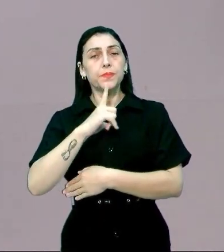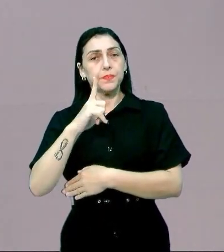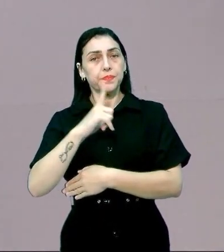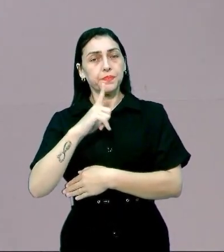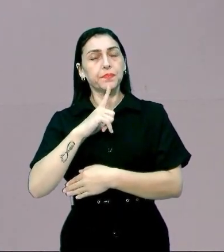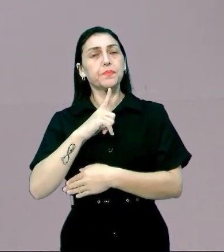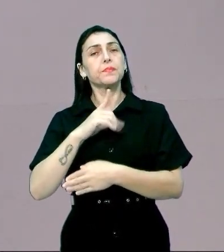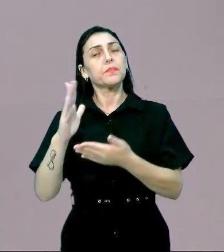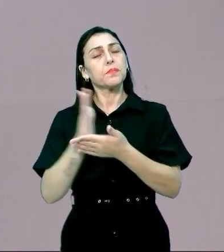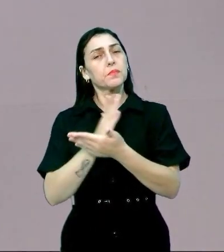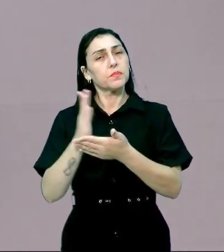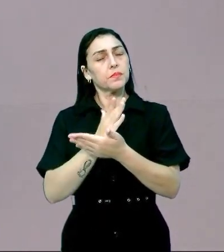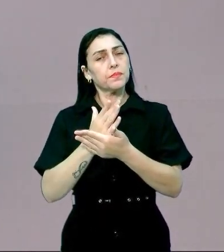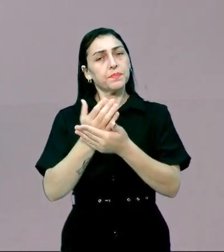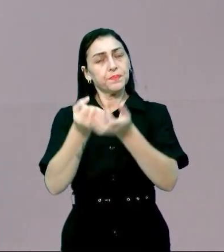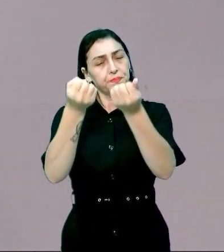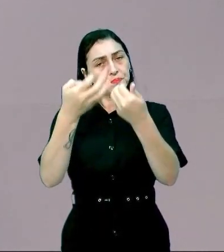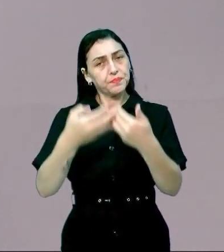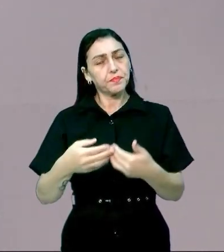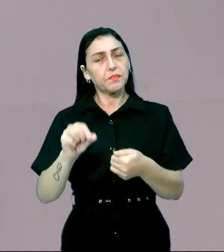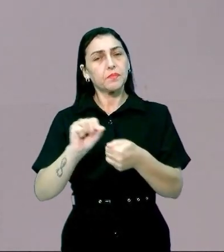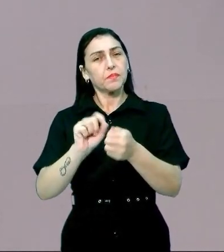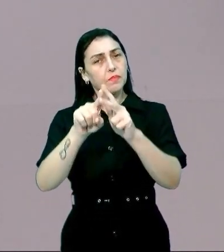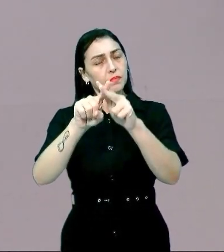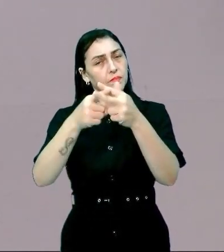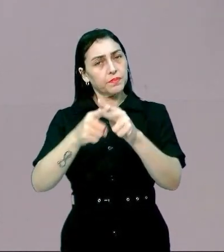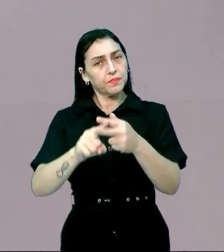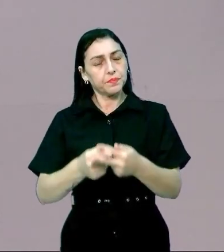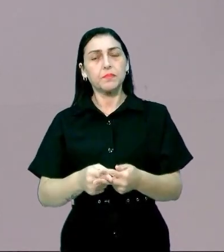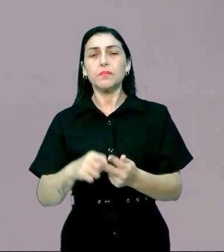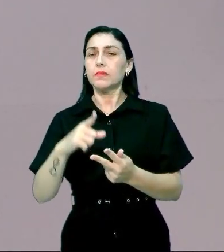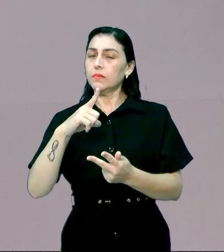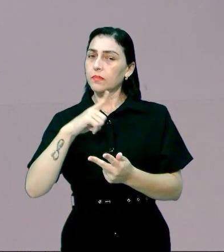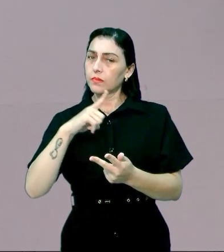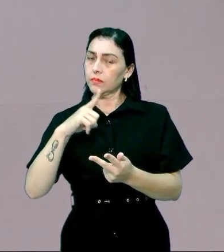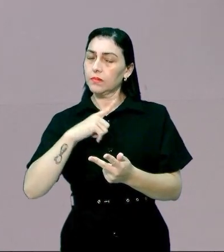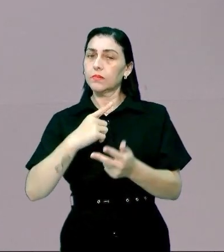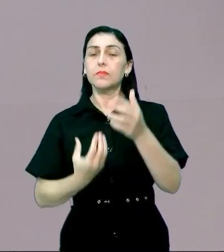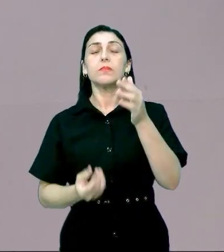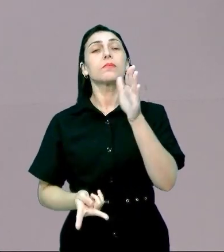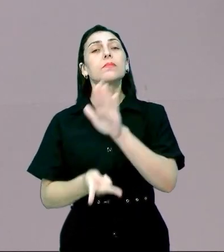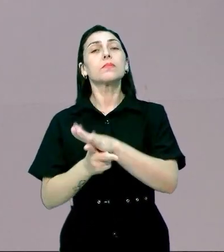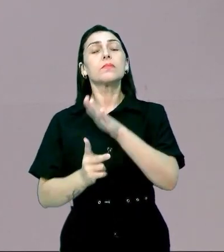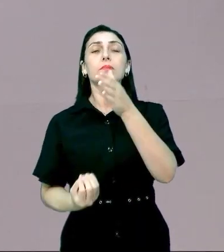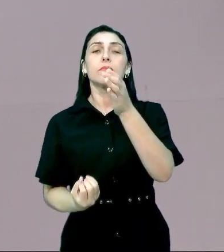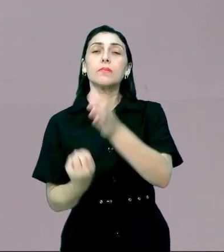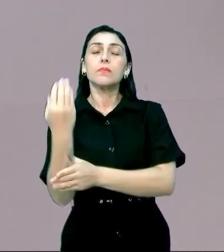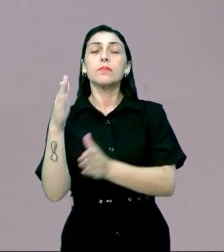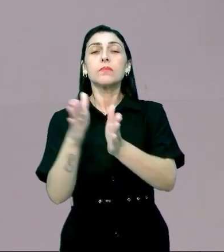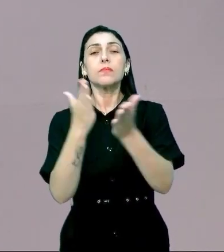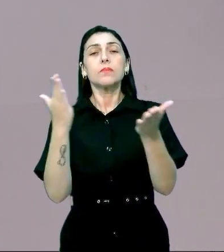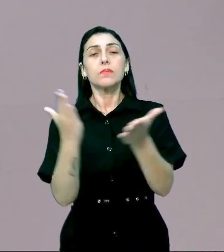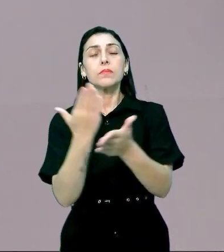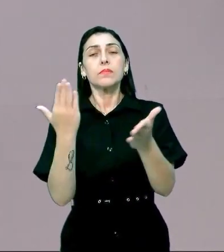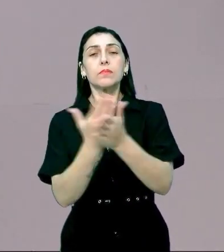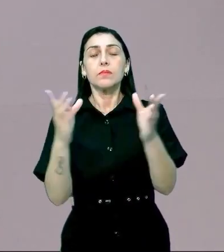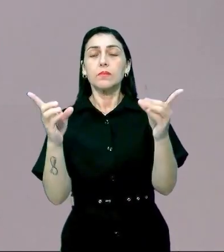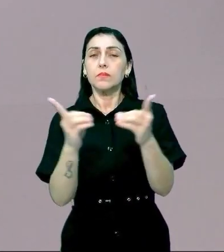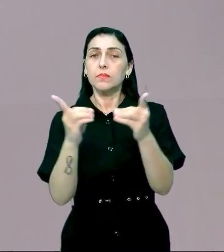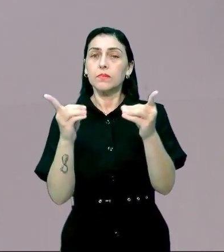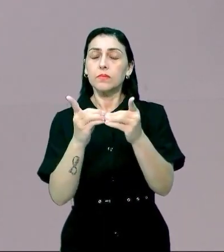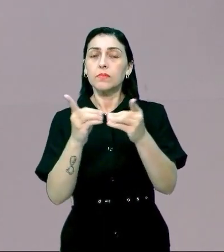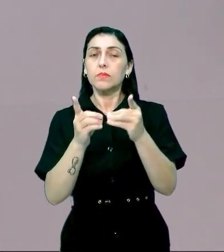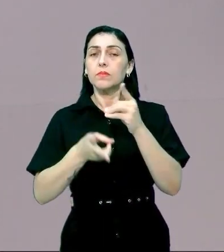tecer alguns comentários, fazer a correção, possuem origem justamente neste livro didático.